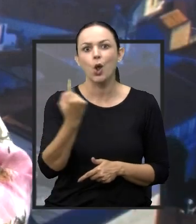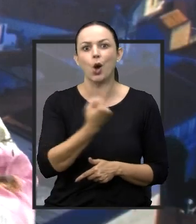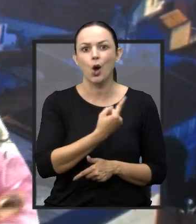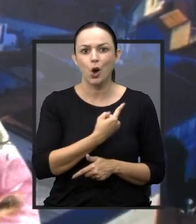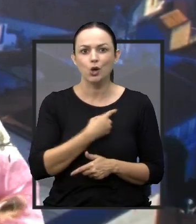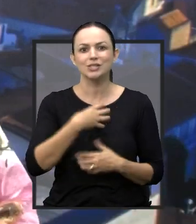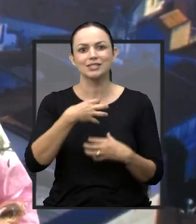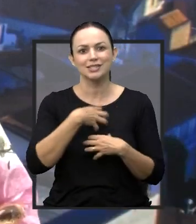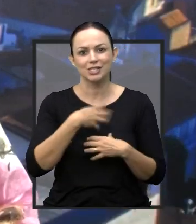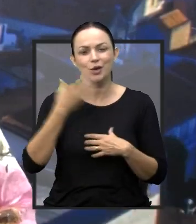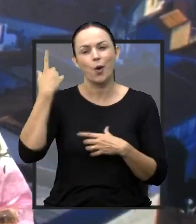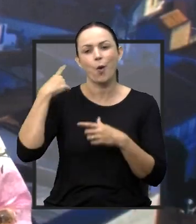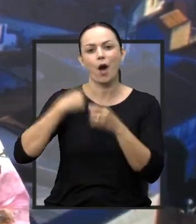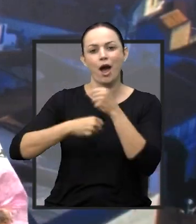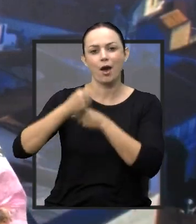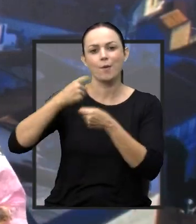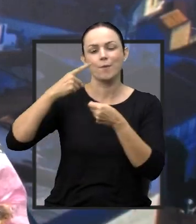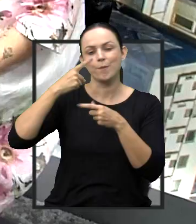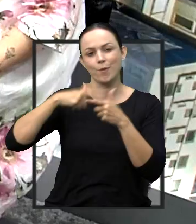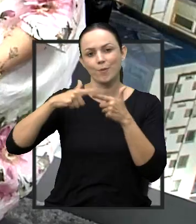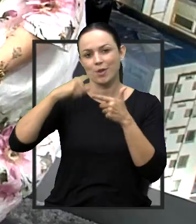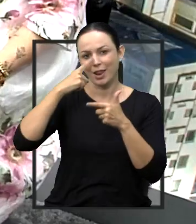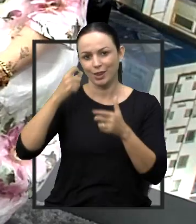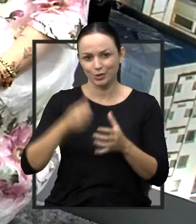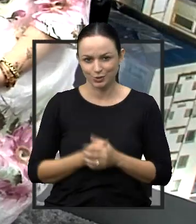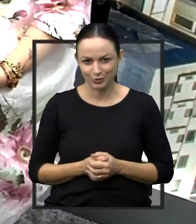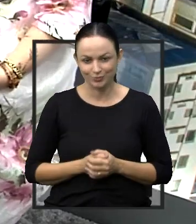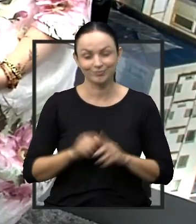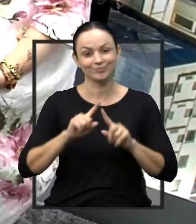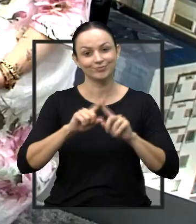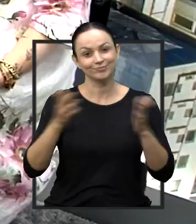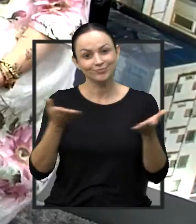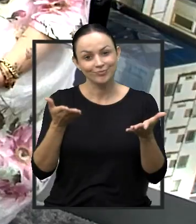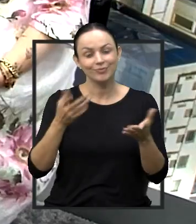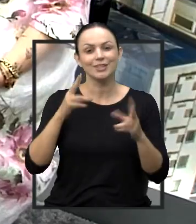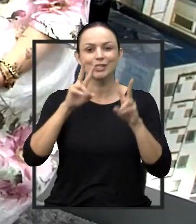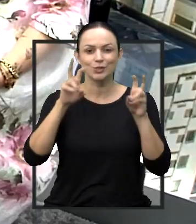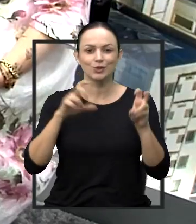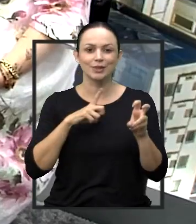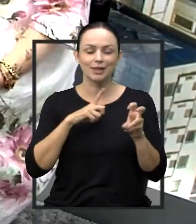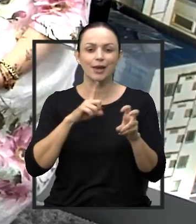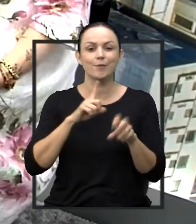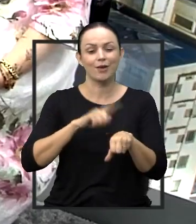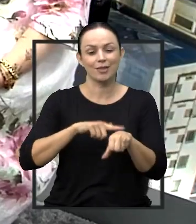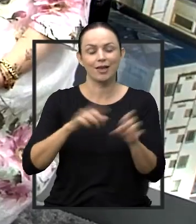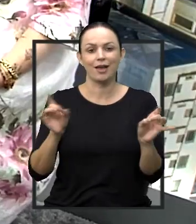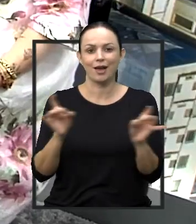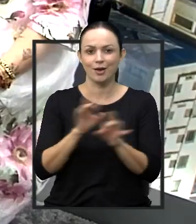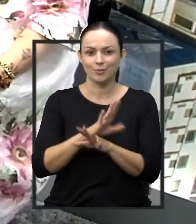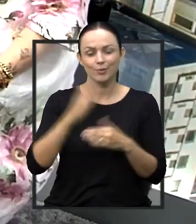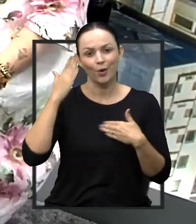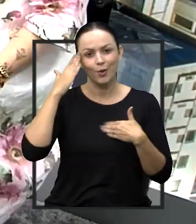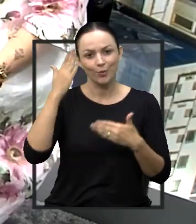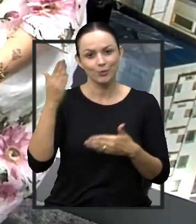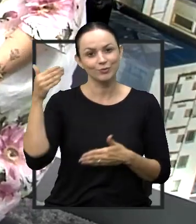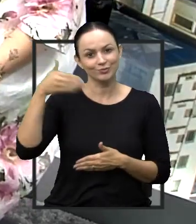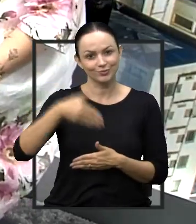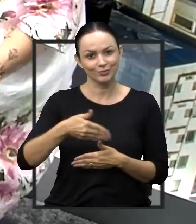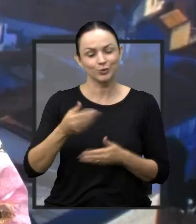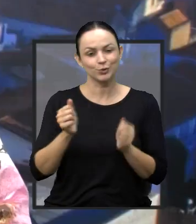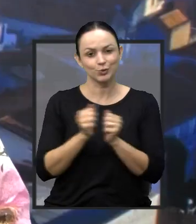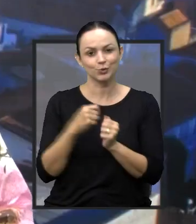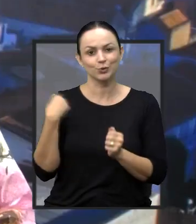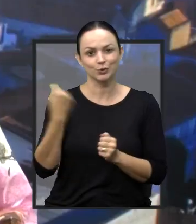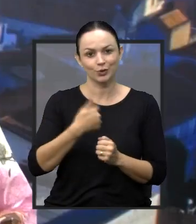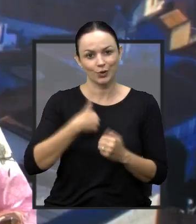sentimos com o problema da coleta do lixo ano passado. Bom, vereadora, nós teríamos muitos outros assuntos, o nosso tempo já se esgotou. Mais uma vez, muito obrigado pela